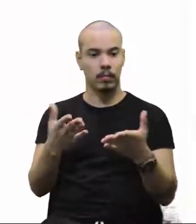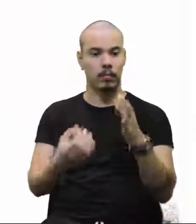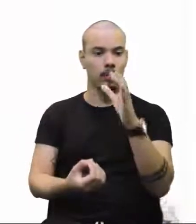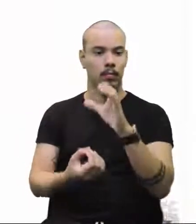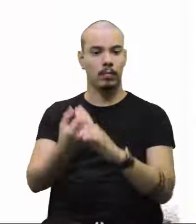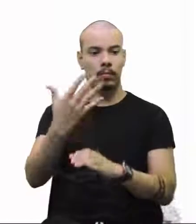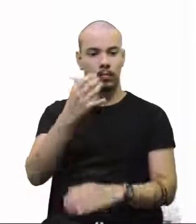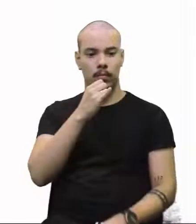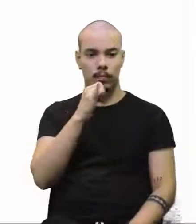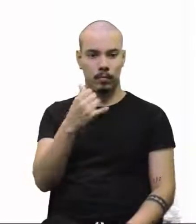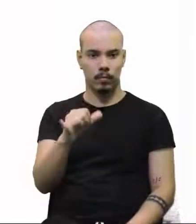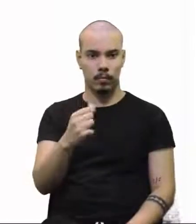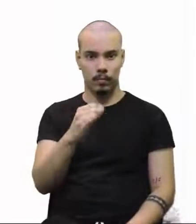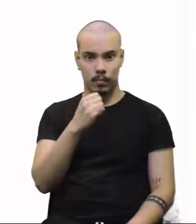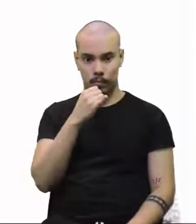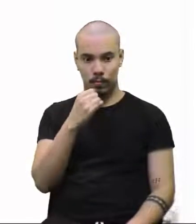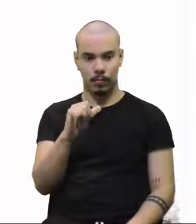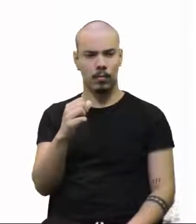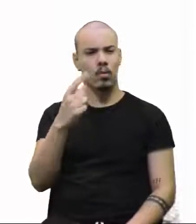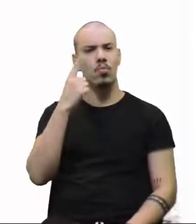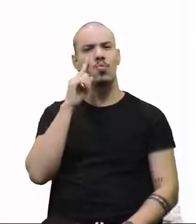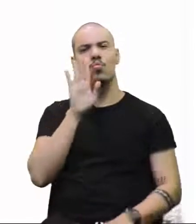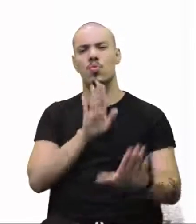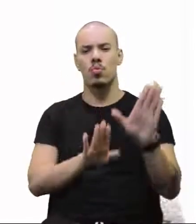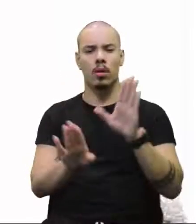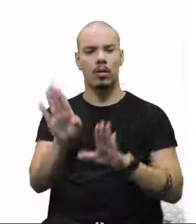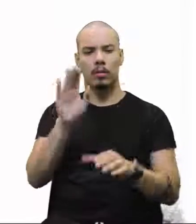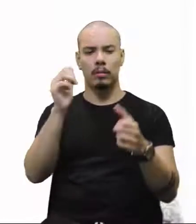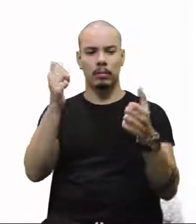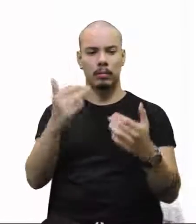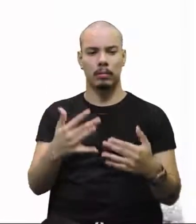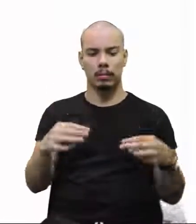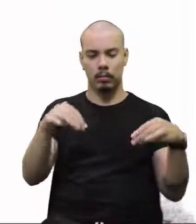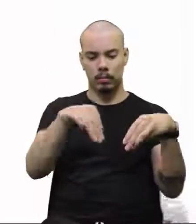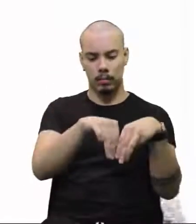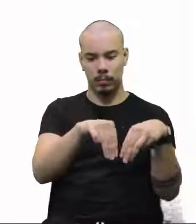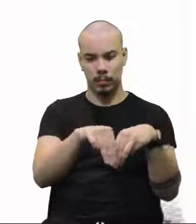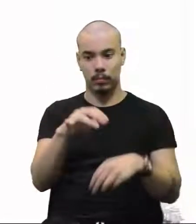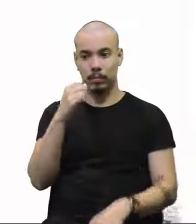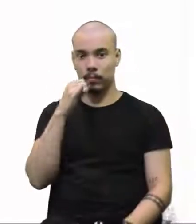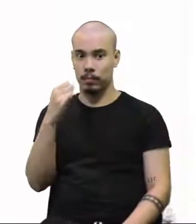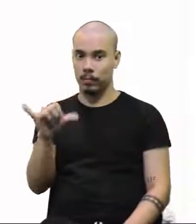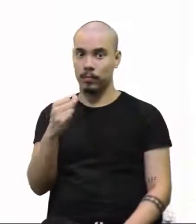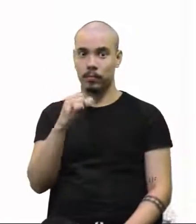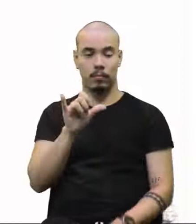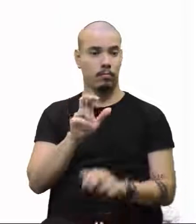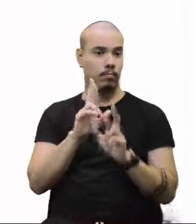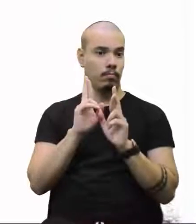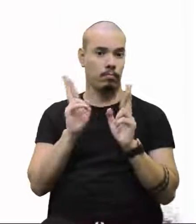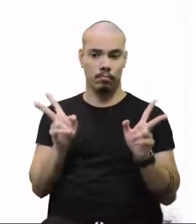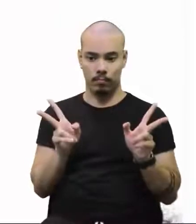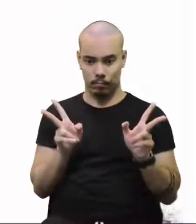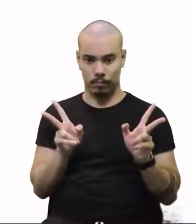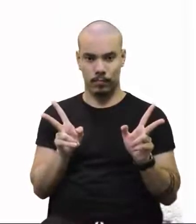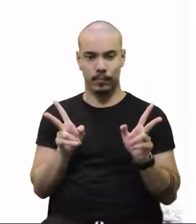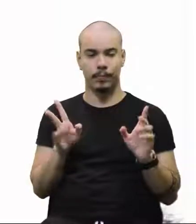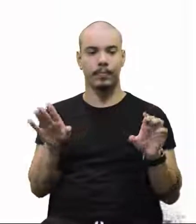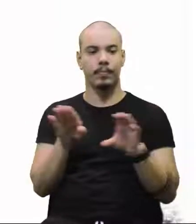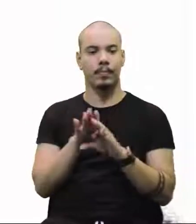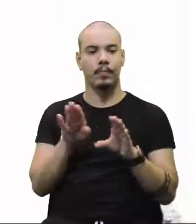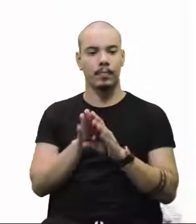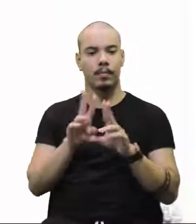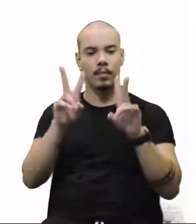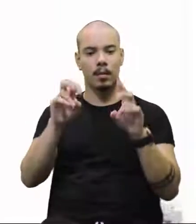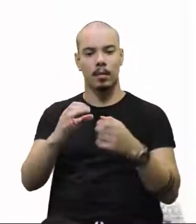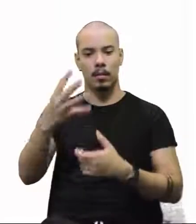origem elétrica. E toma muito cuidado quando fala magnética e quando fala elétrica. É diferenciado aí. Sobre os